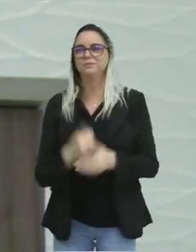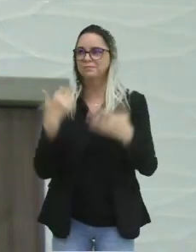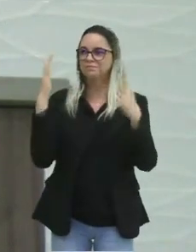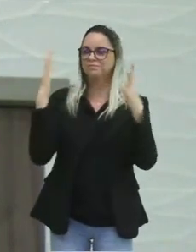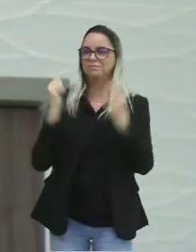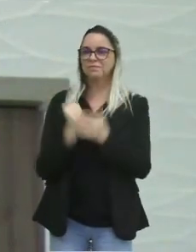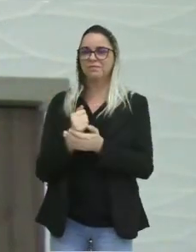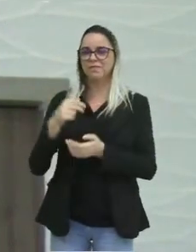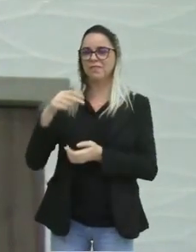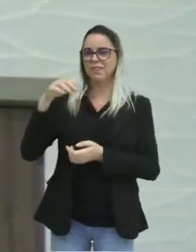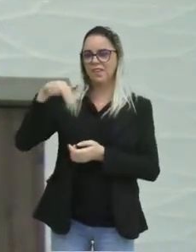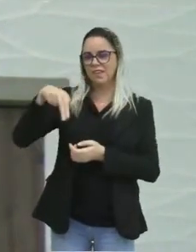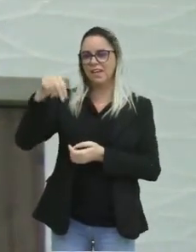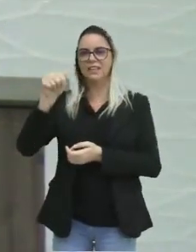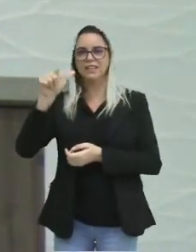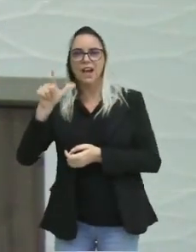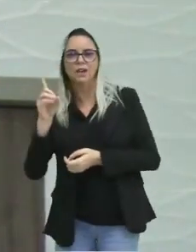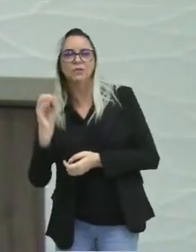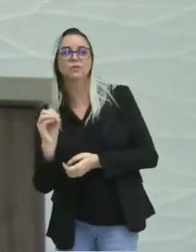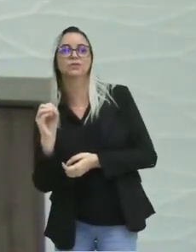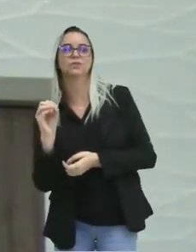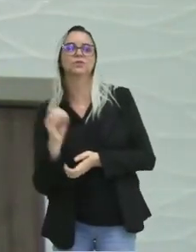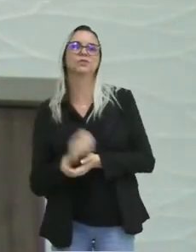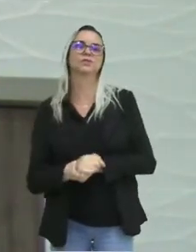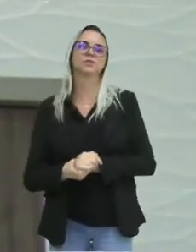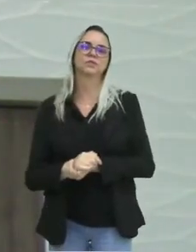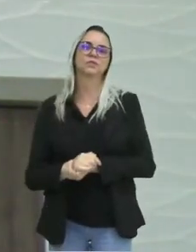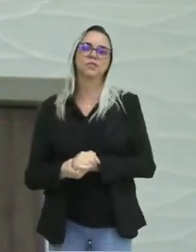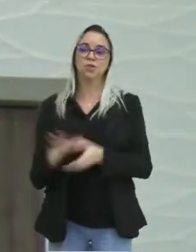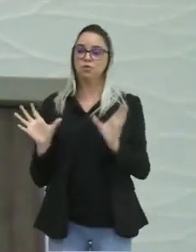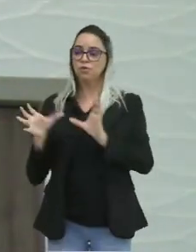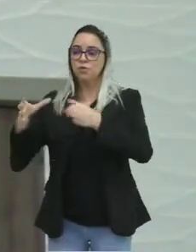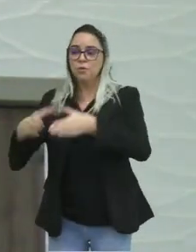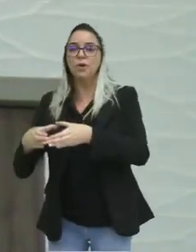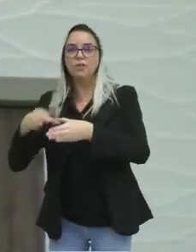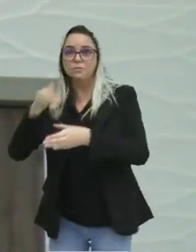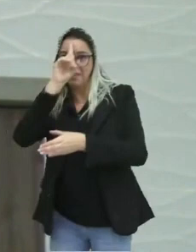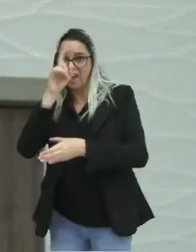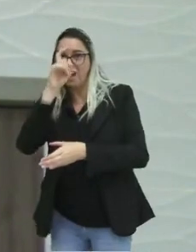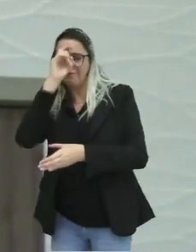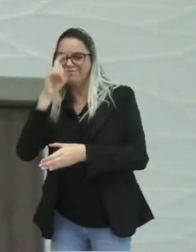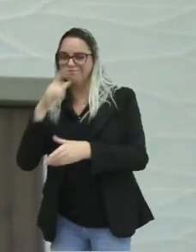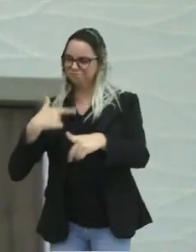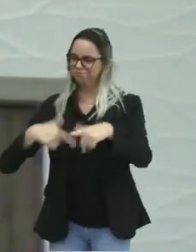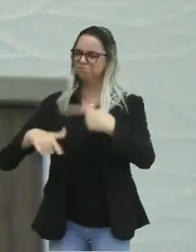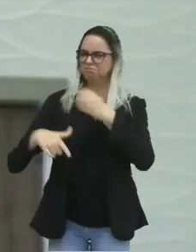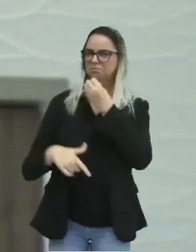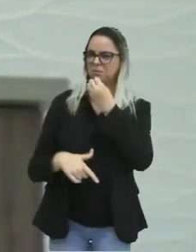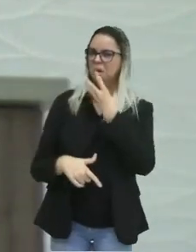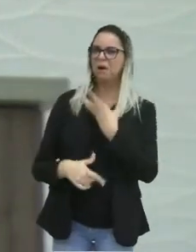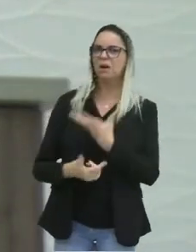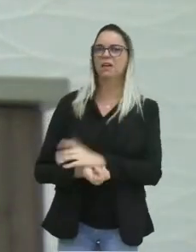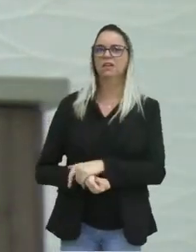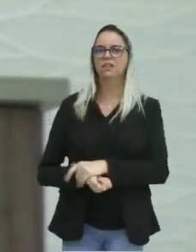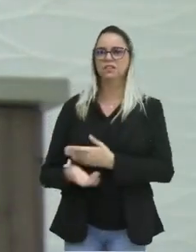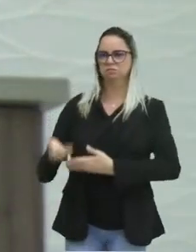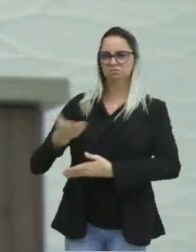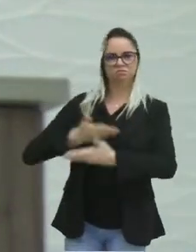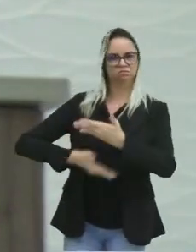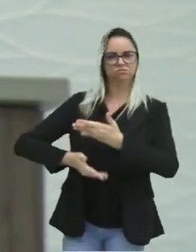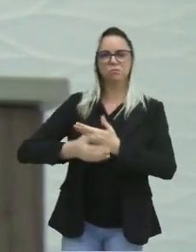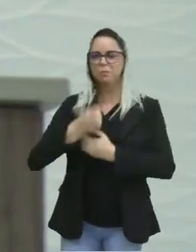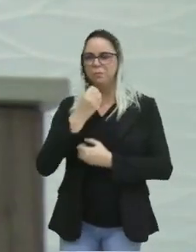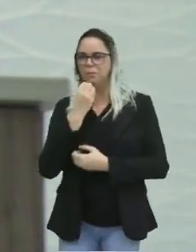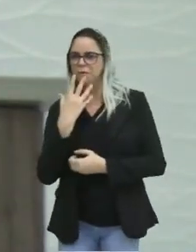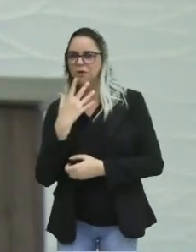Inaldinho e toda a equipe do hospital por trabalhar muito bem e estar atendendo as demandas do povo